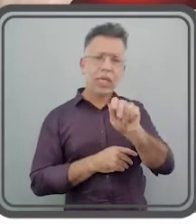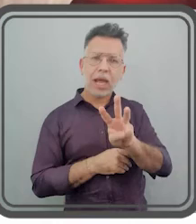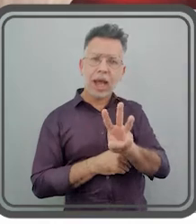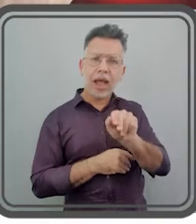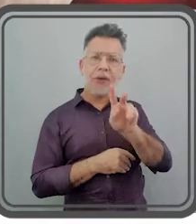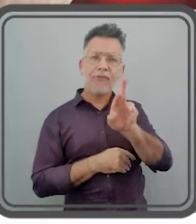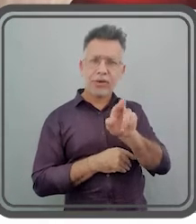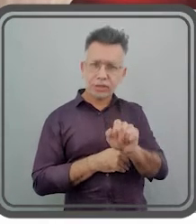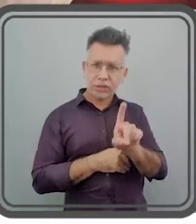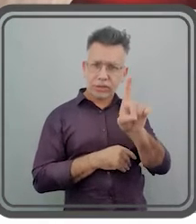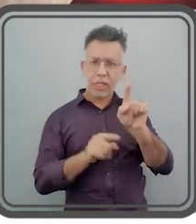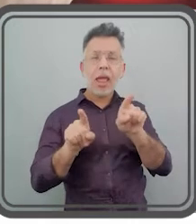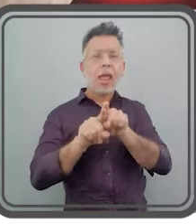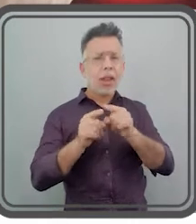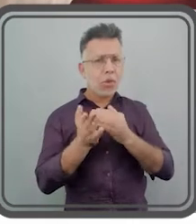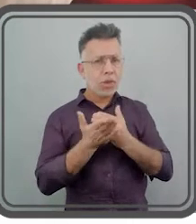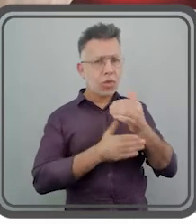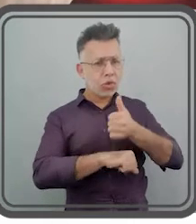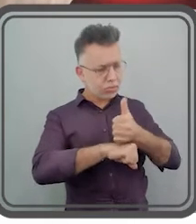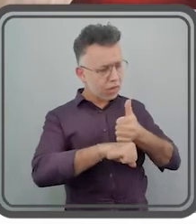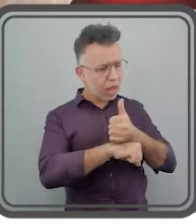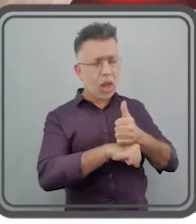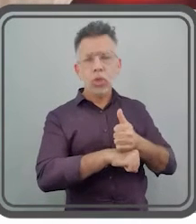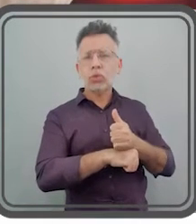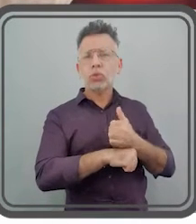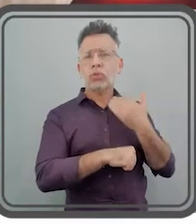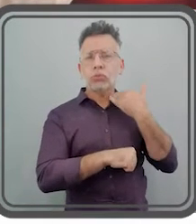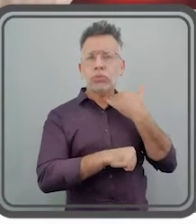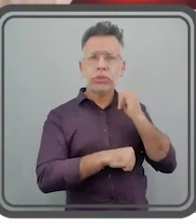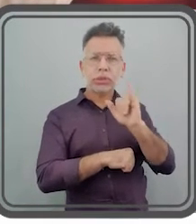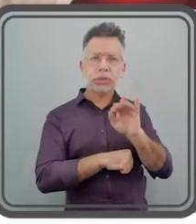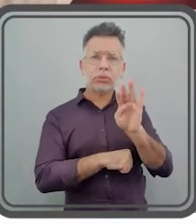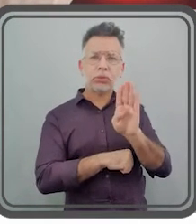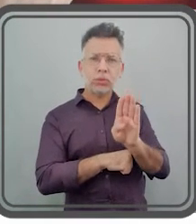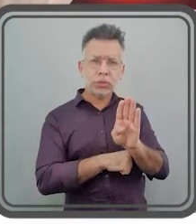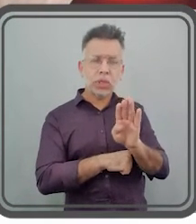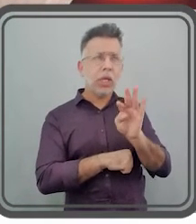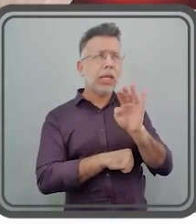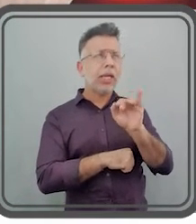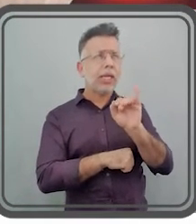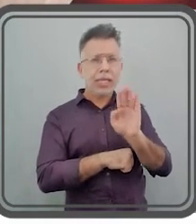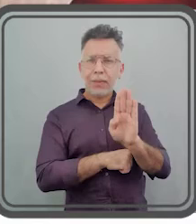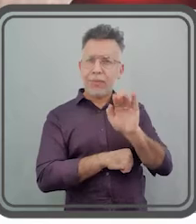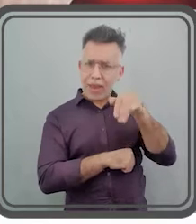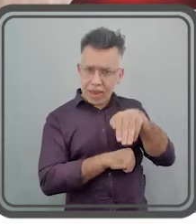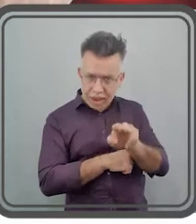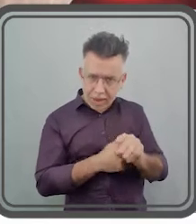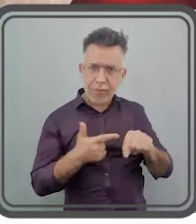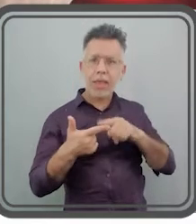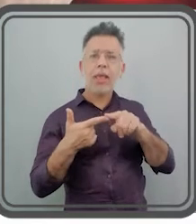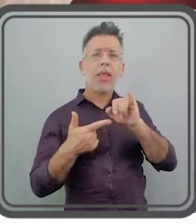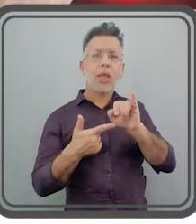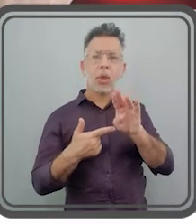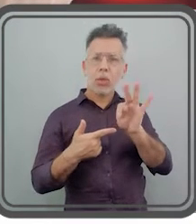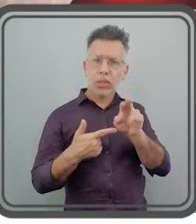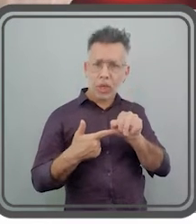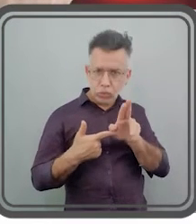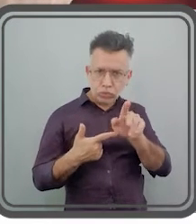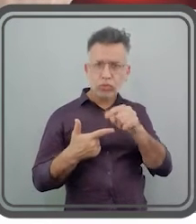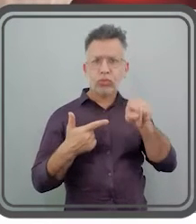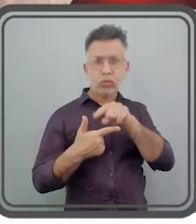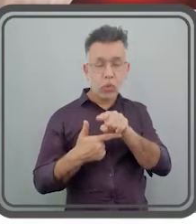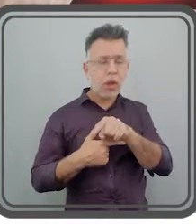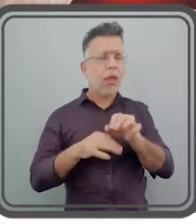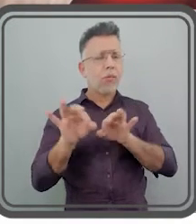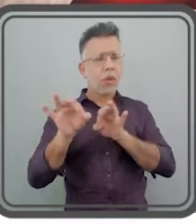carreira no Unibanco horário de projetos e operações que ele pegou a área comercial da IBM ambos já passaram aqui pelo e talks é muito legal a Todo